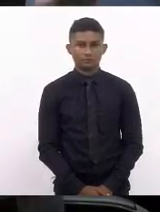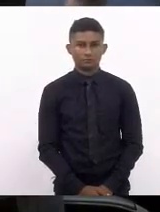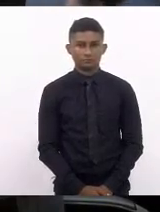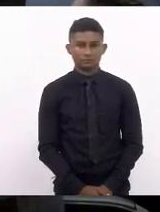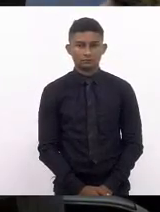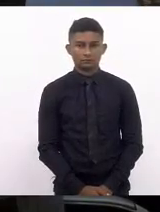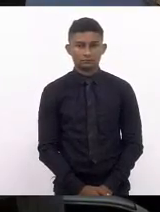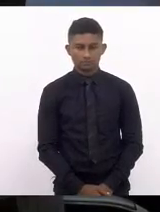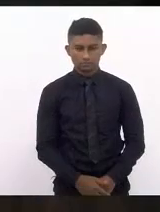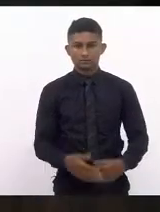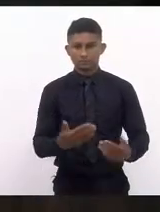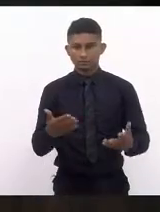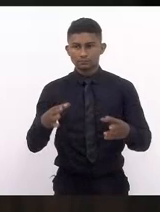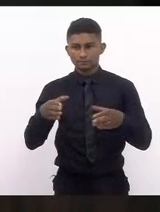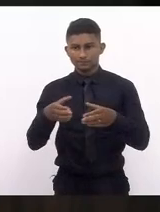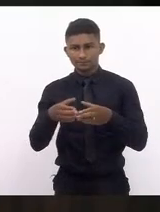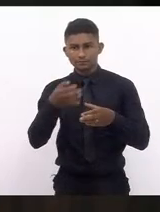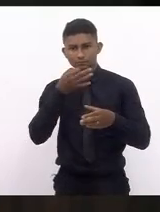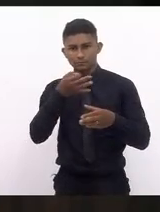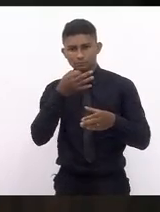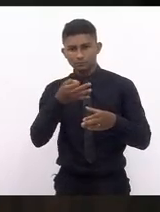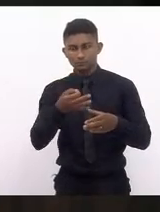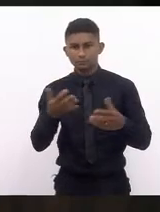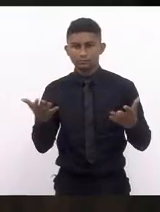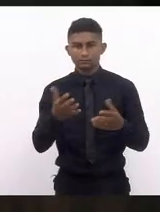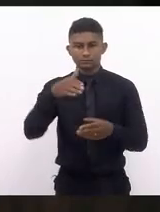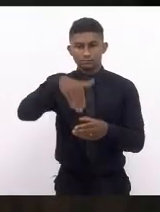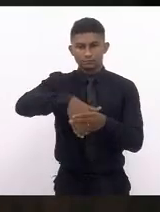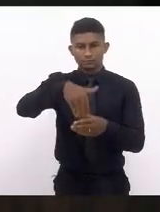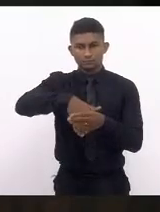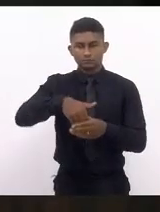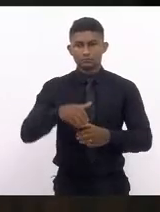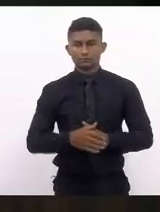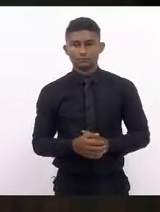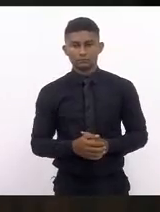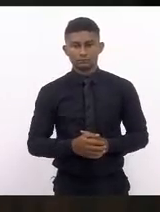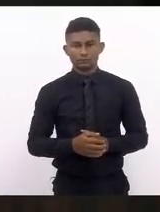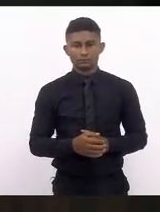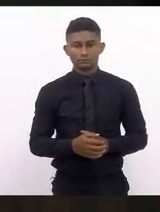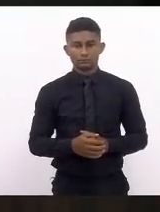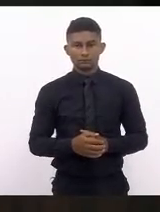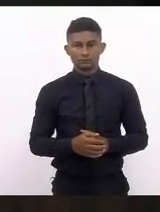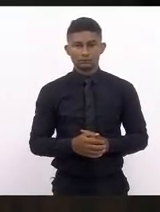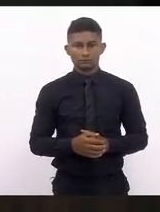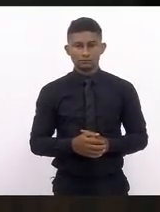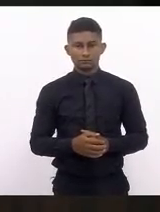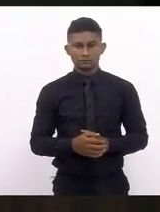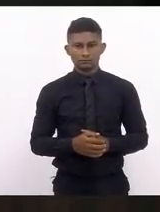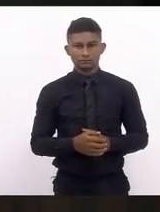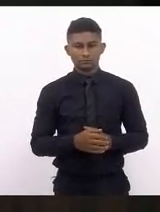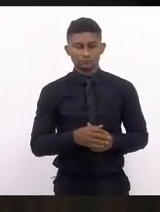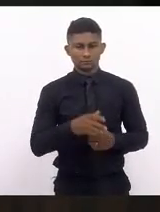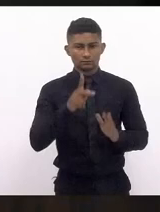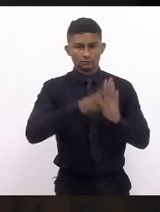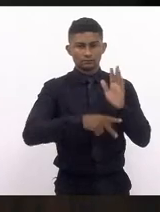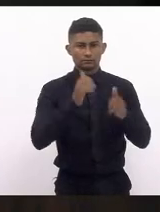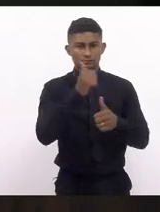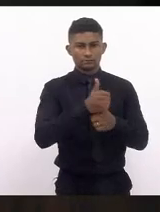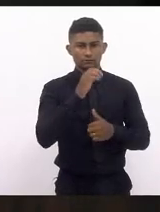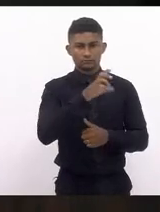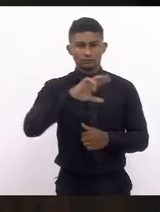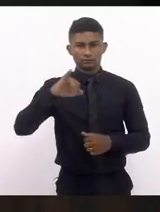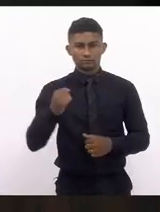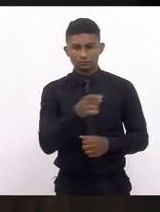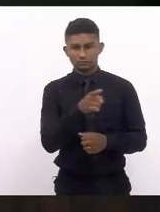os pareceres emitidos em votação o substantivo da ccjc